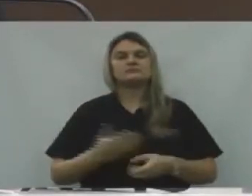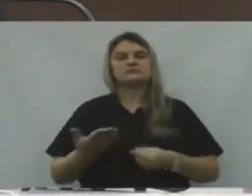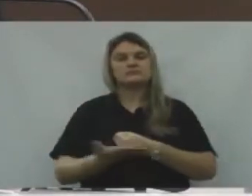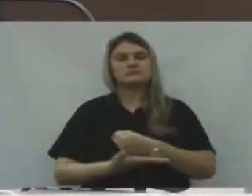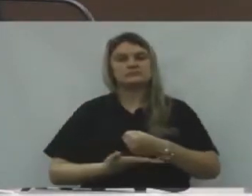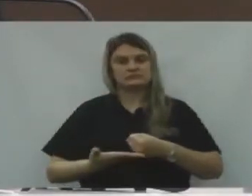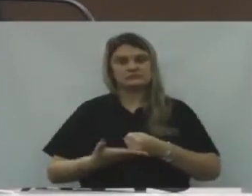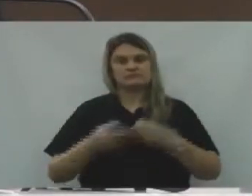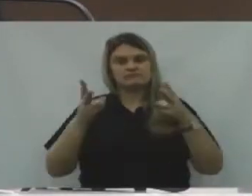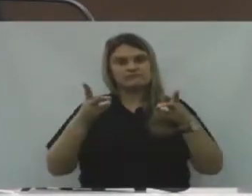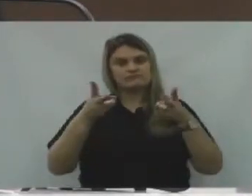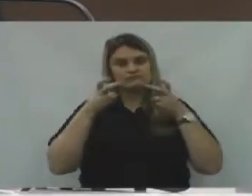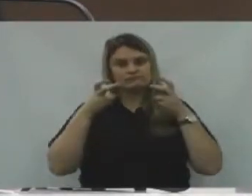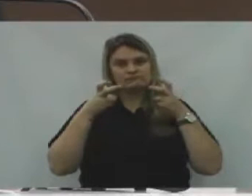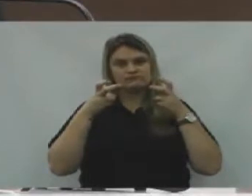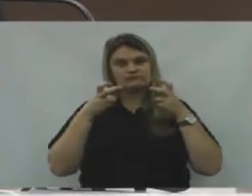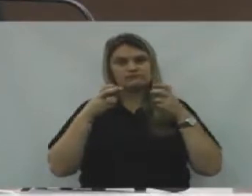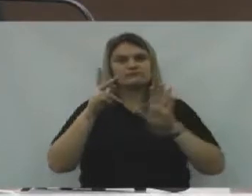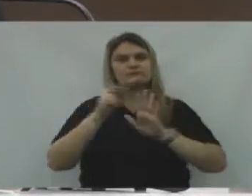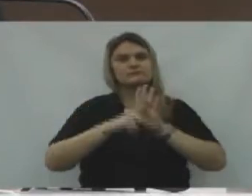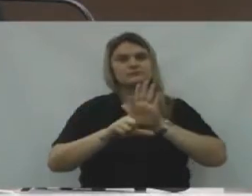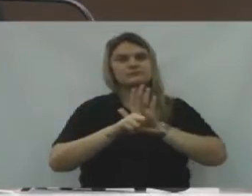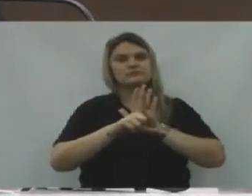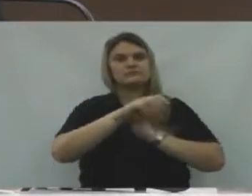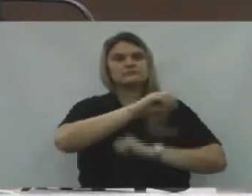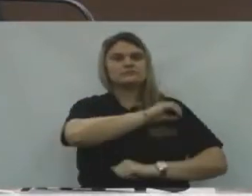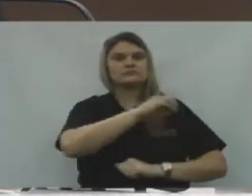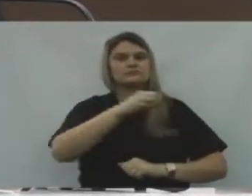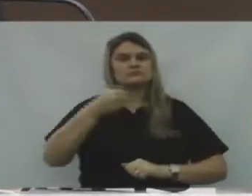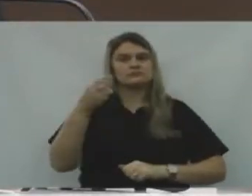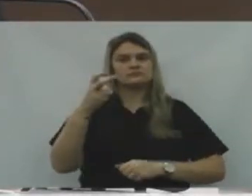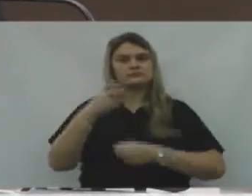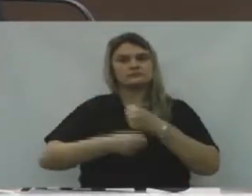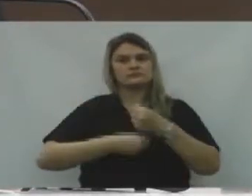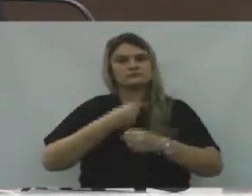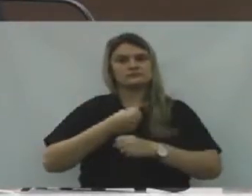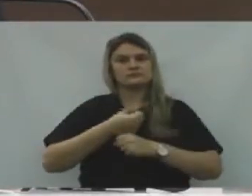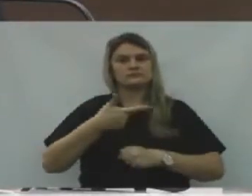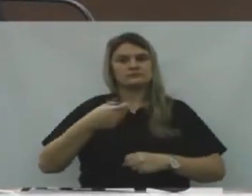Fundamentação, Analisamos o projeto de lei Número 15, barra 2017.